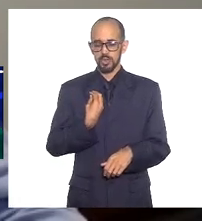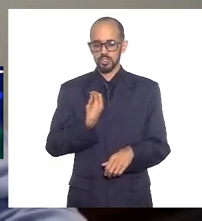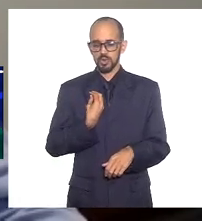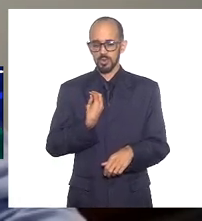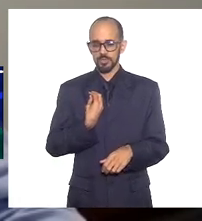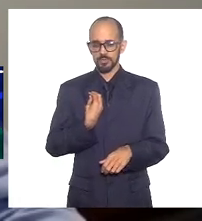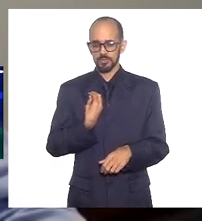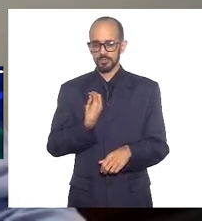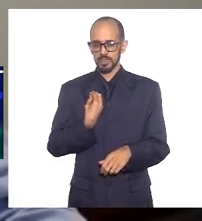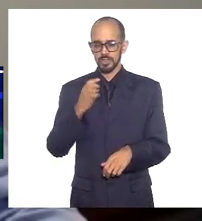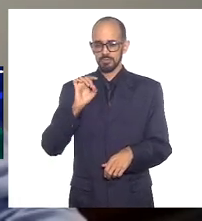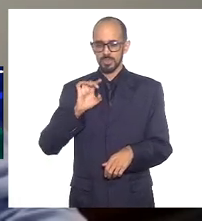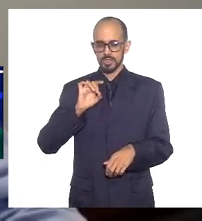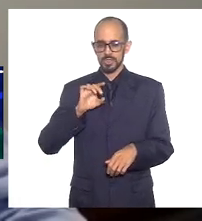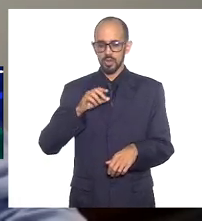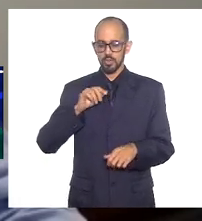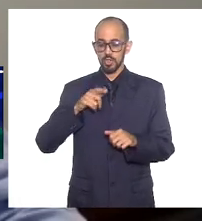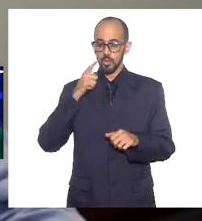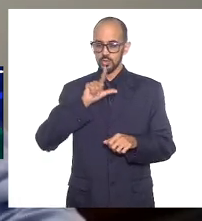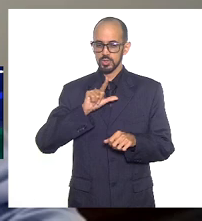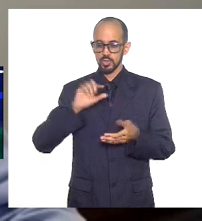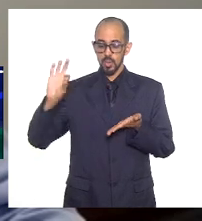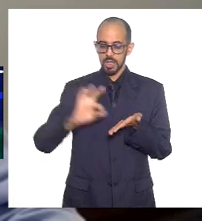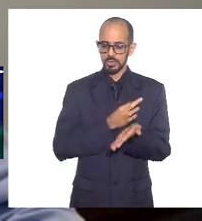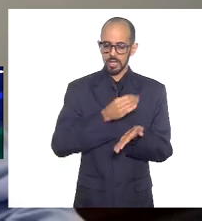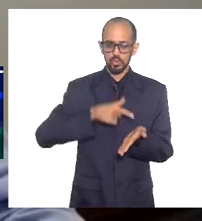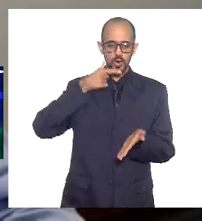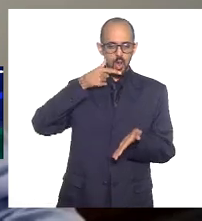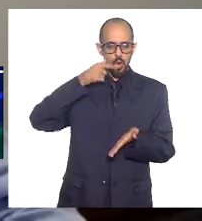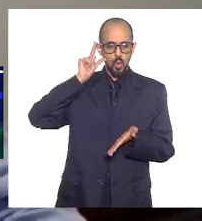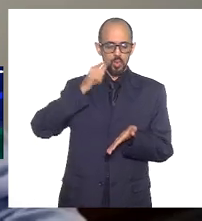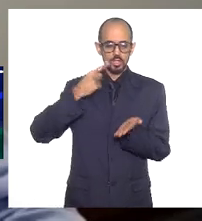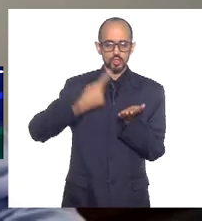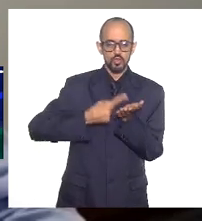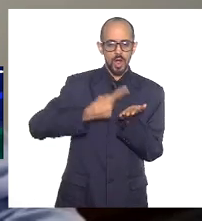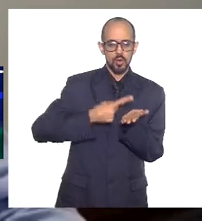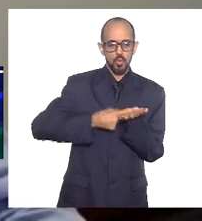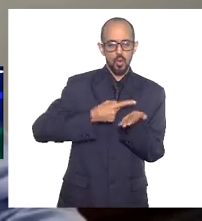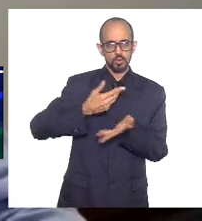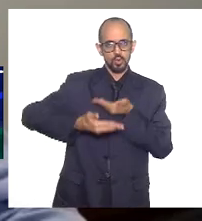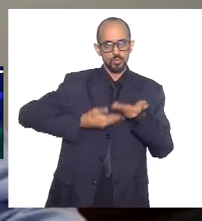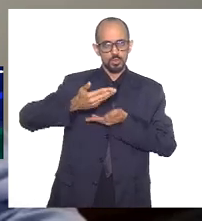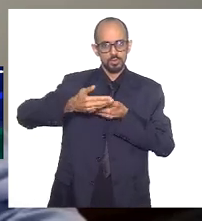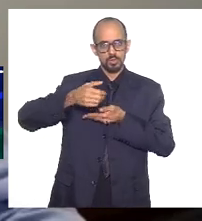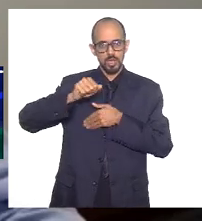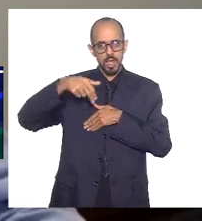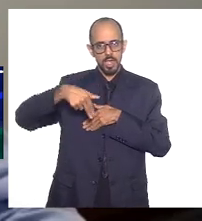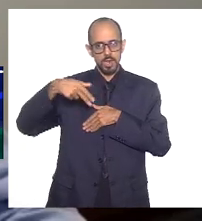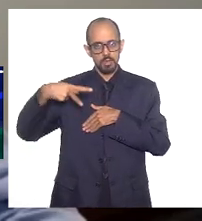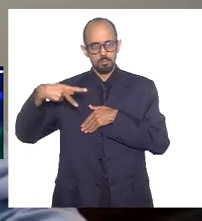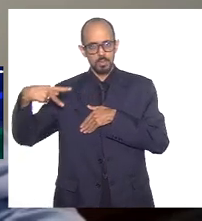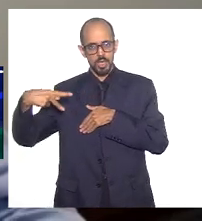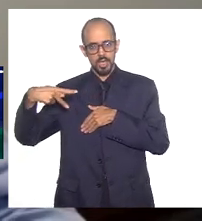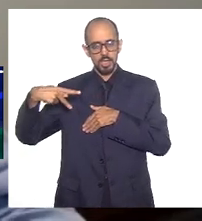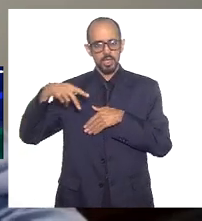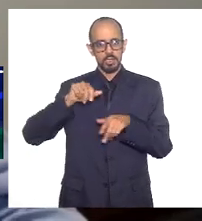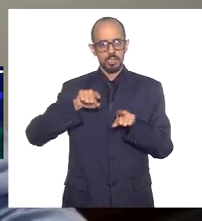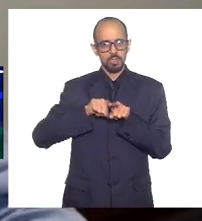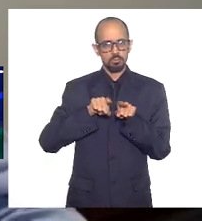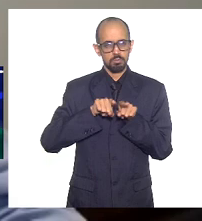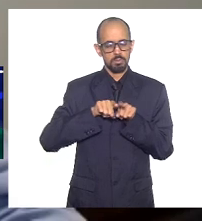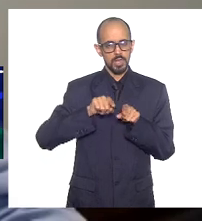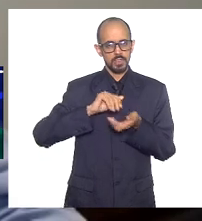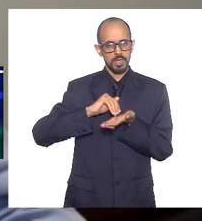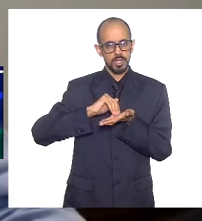retumbante que foi a assinatura ontem de um acordo de cooperação entre a ANP a Agência Nacional do Petróleo e a